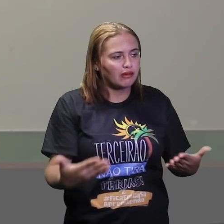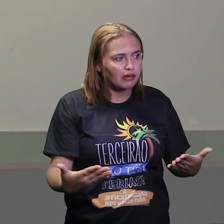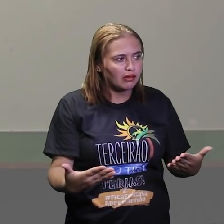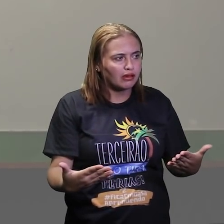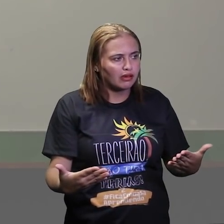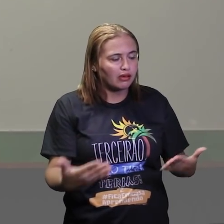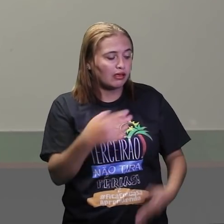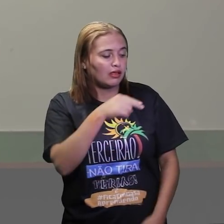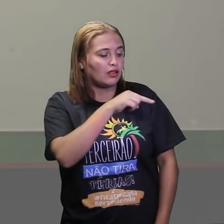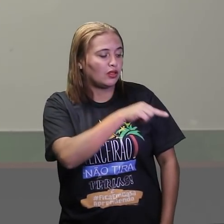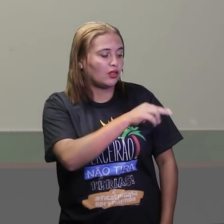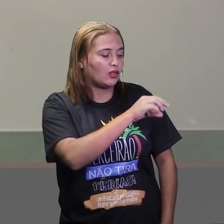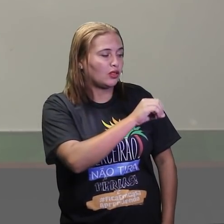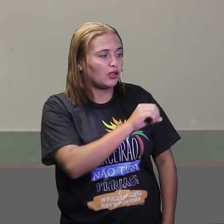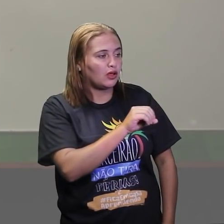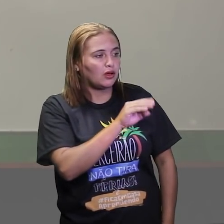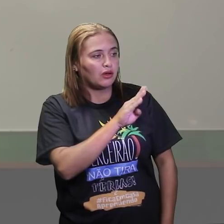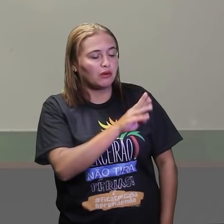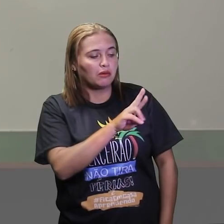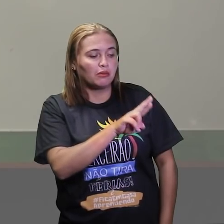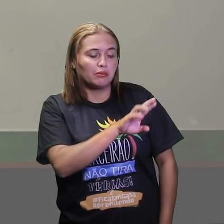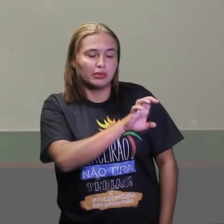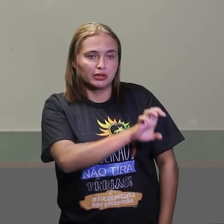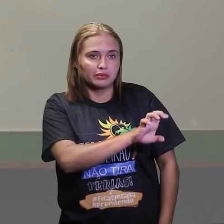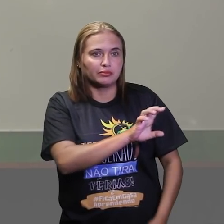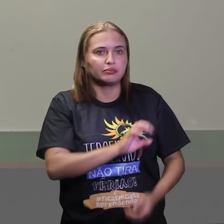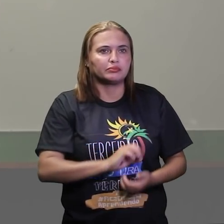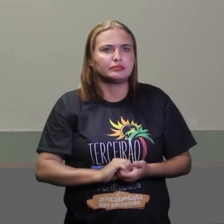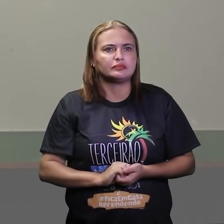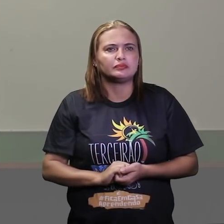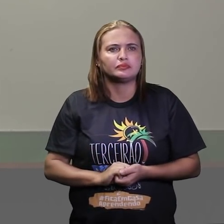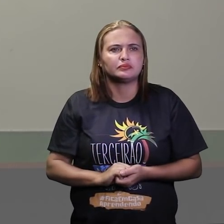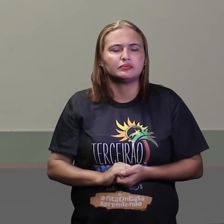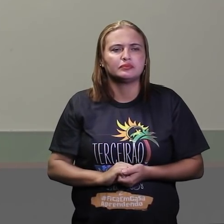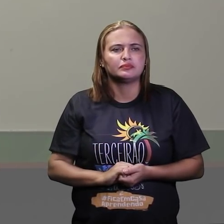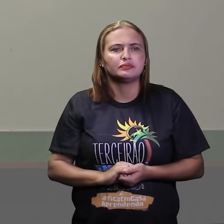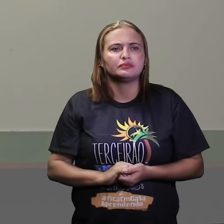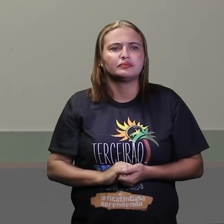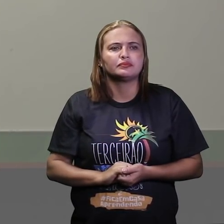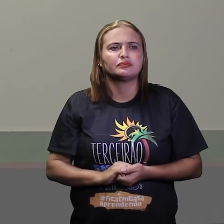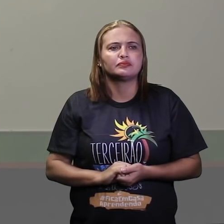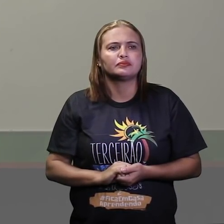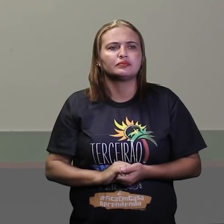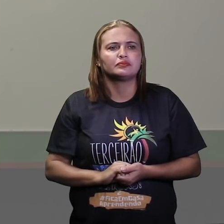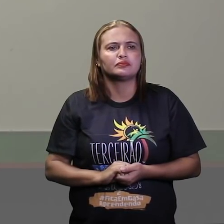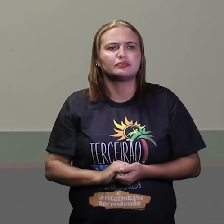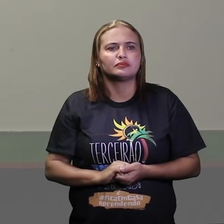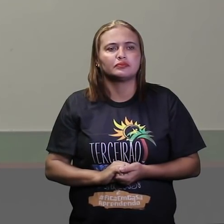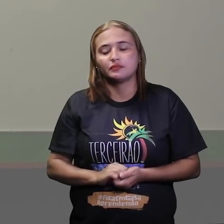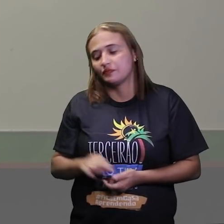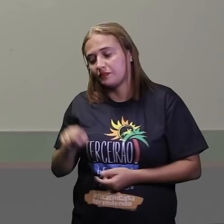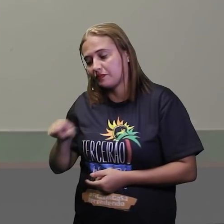aqui vai de graça para você, viu? Tá bom. Olha aqui, ó. Nobre, liberal,